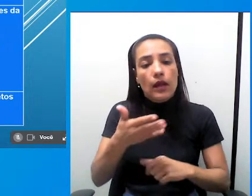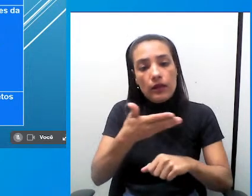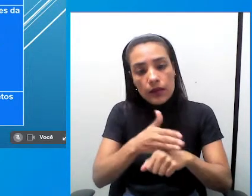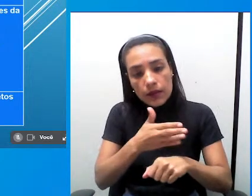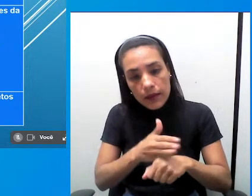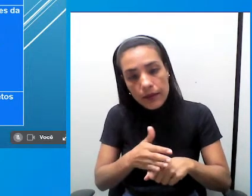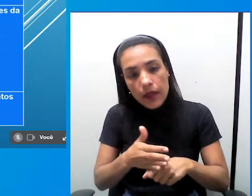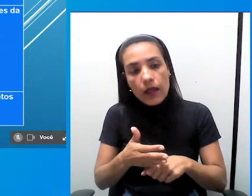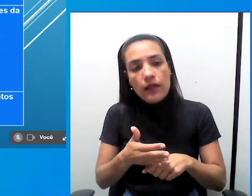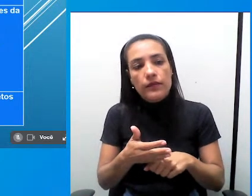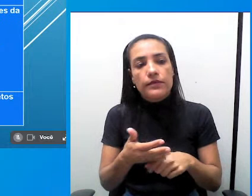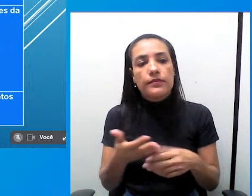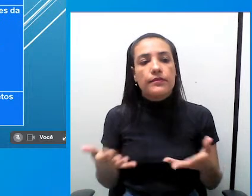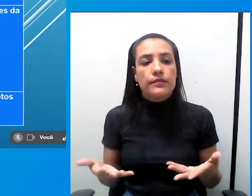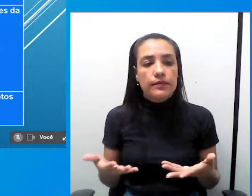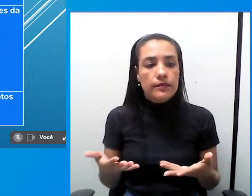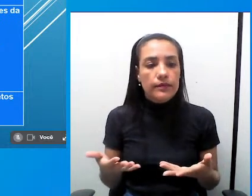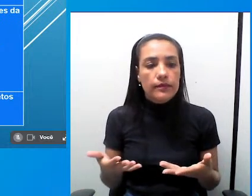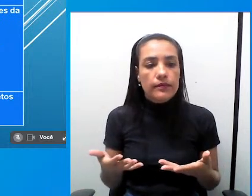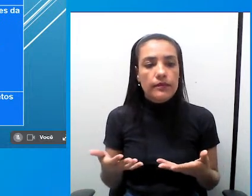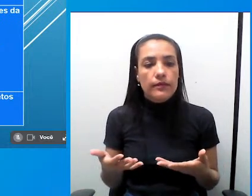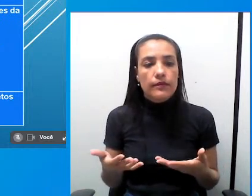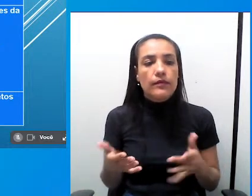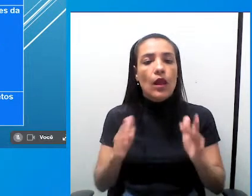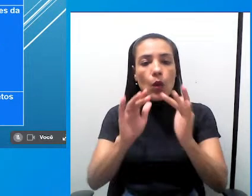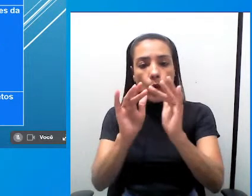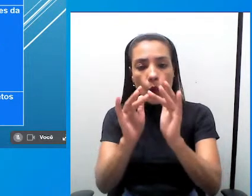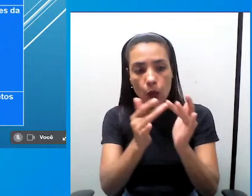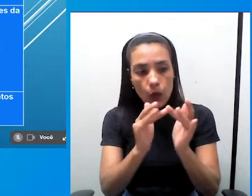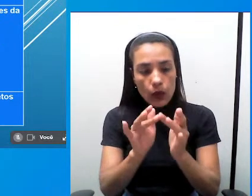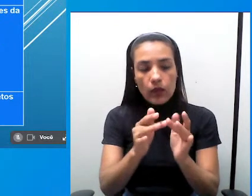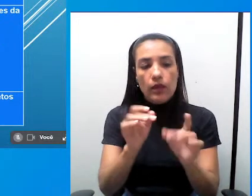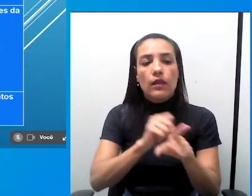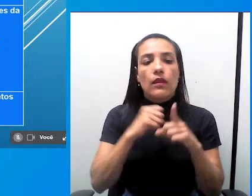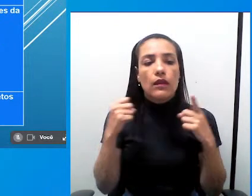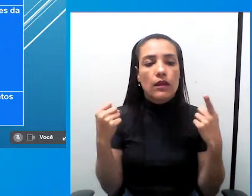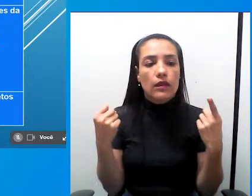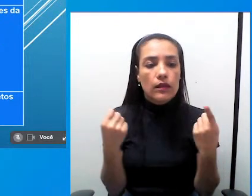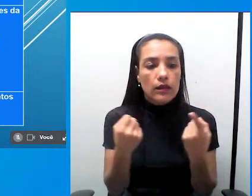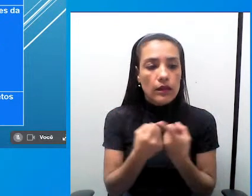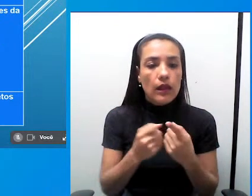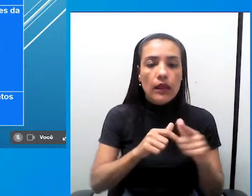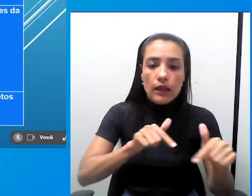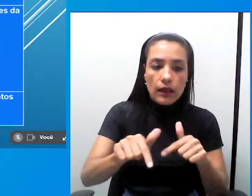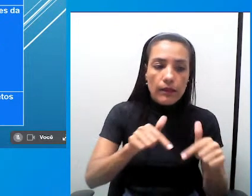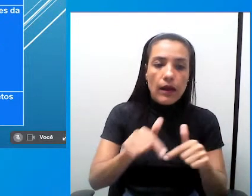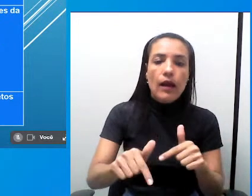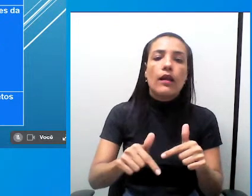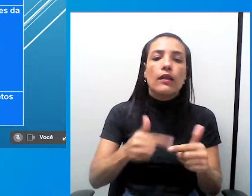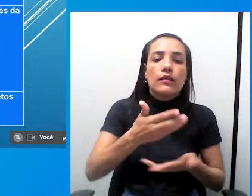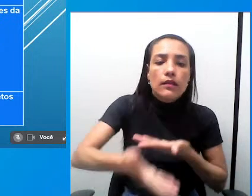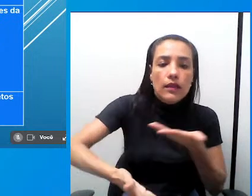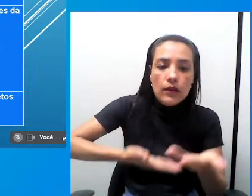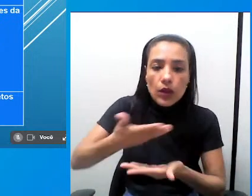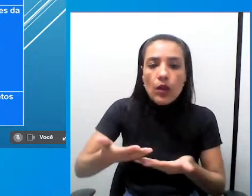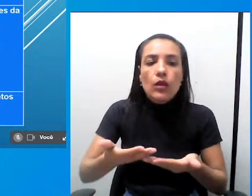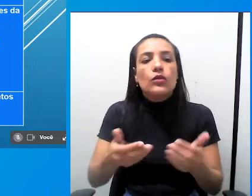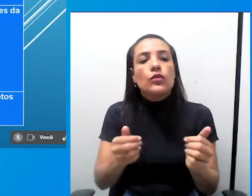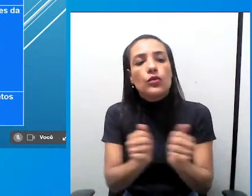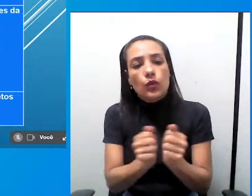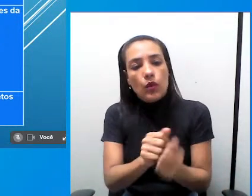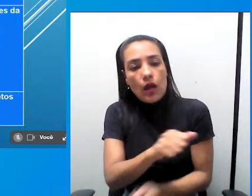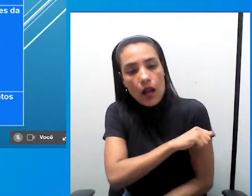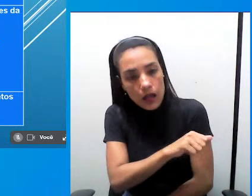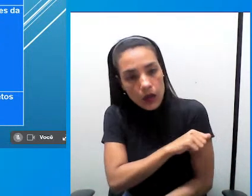do estágio, né, de estar em contato com a comunidade, uma lógica que a gente trabalha muito com os alunos, de participação comunitária, no